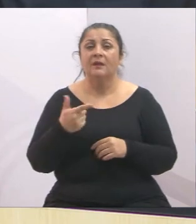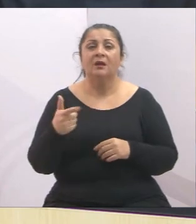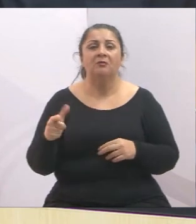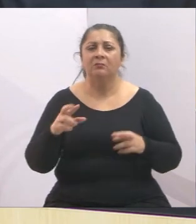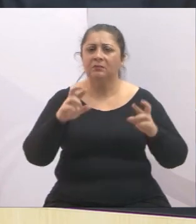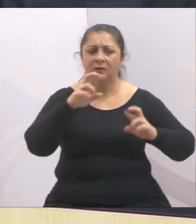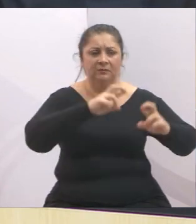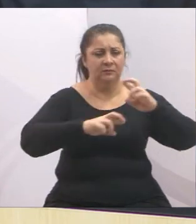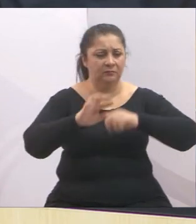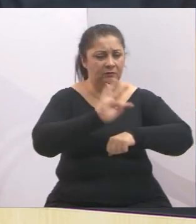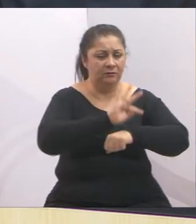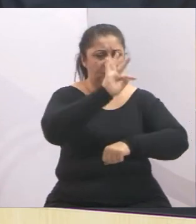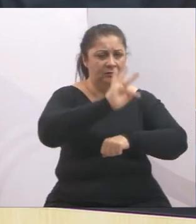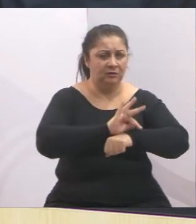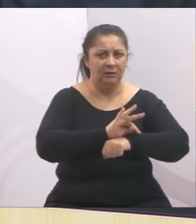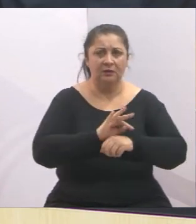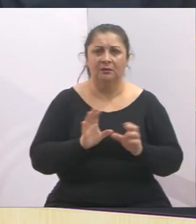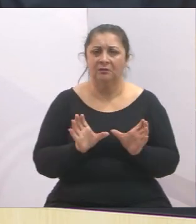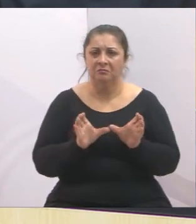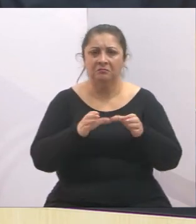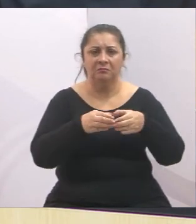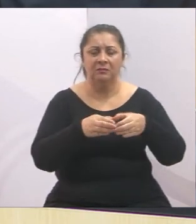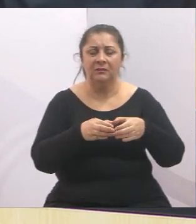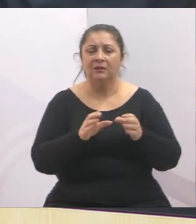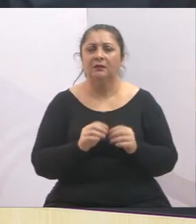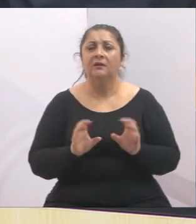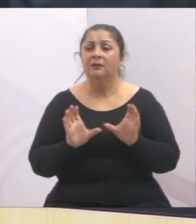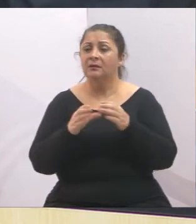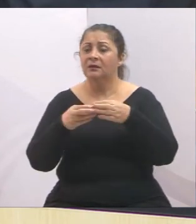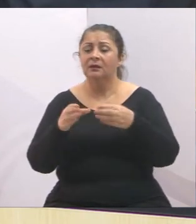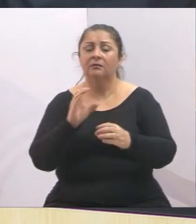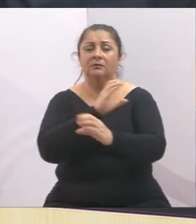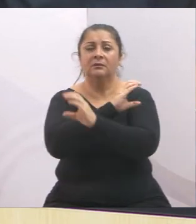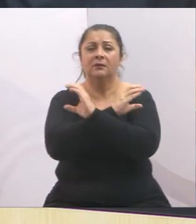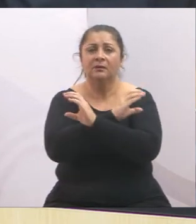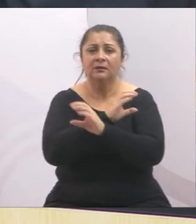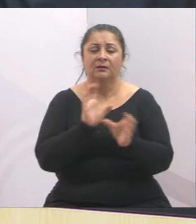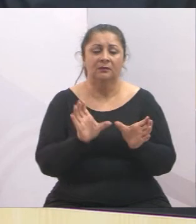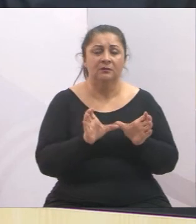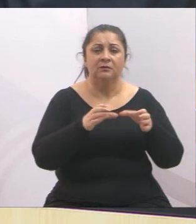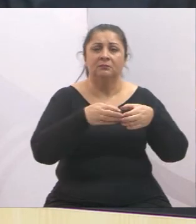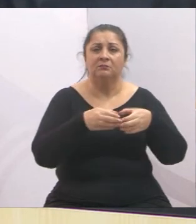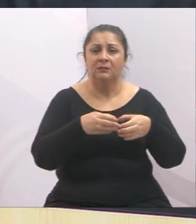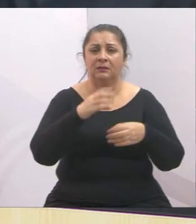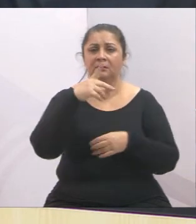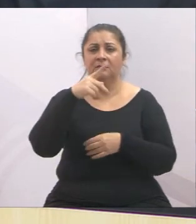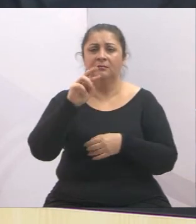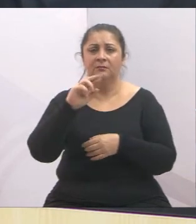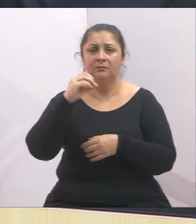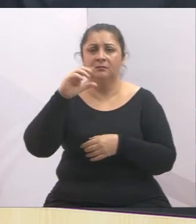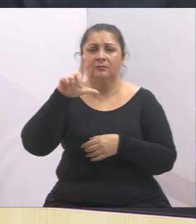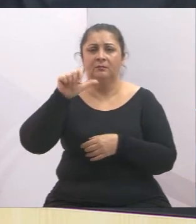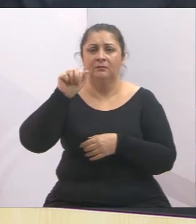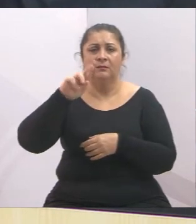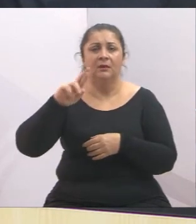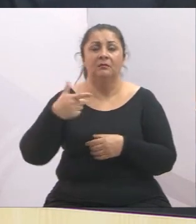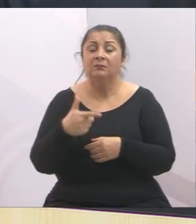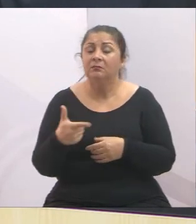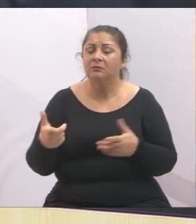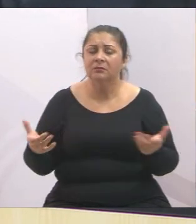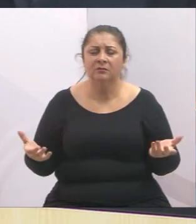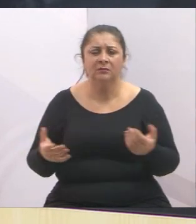vistoria técnica coletiva, técnicos da Caixa, técnicos da Prolar e comissão de moradores. Por isso, pendência